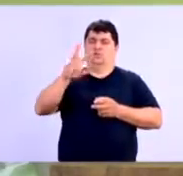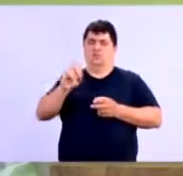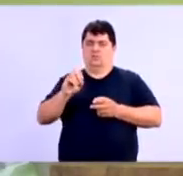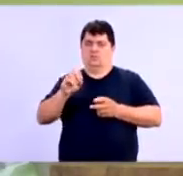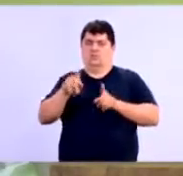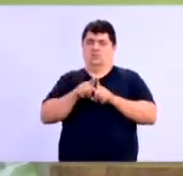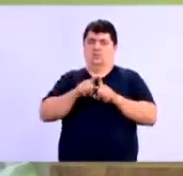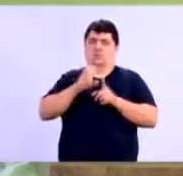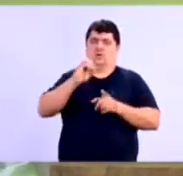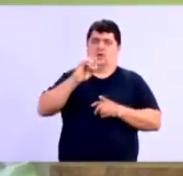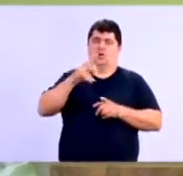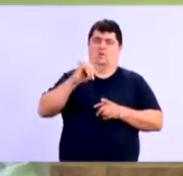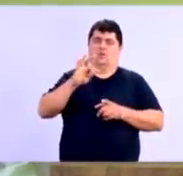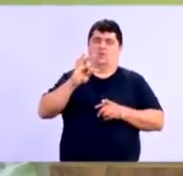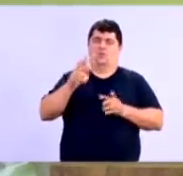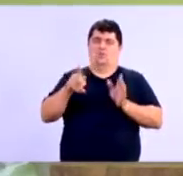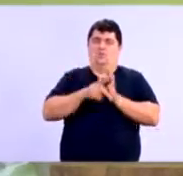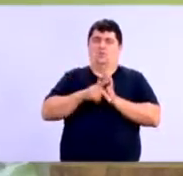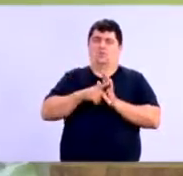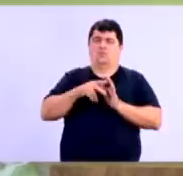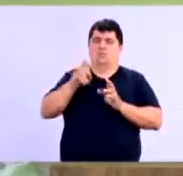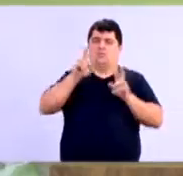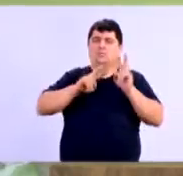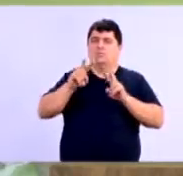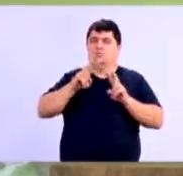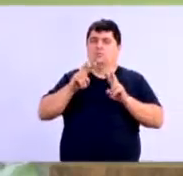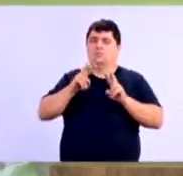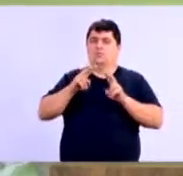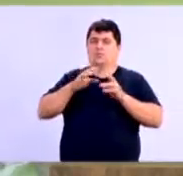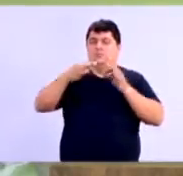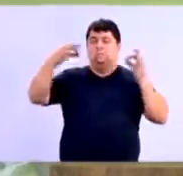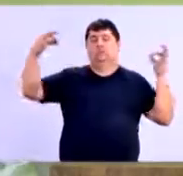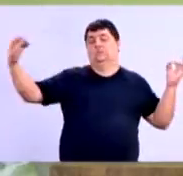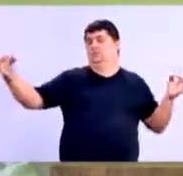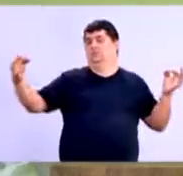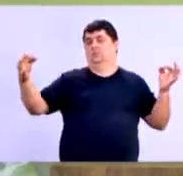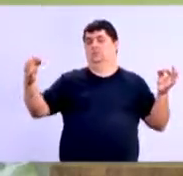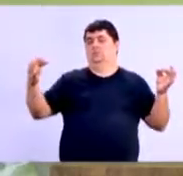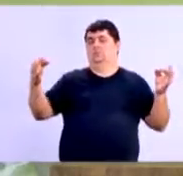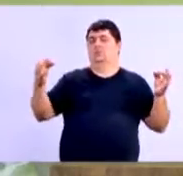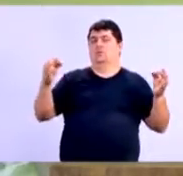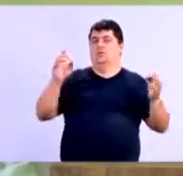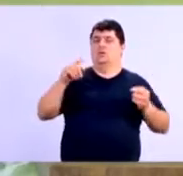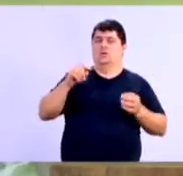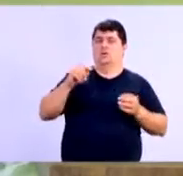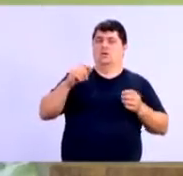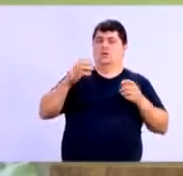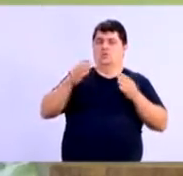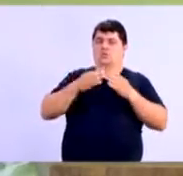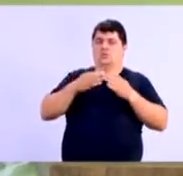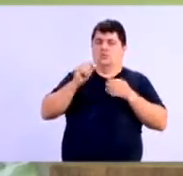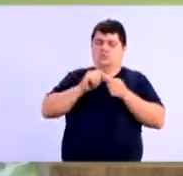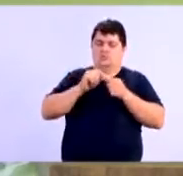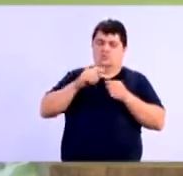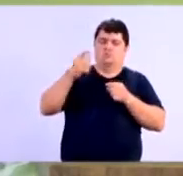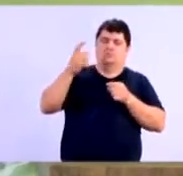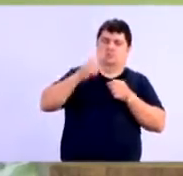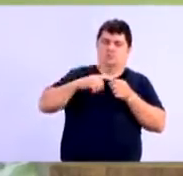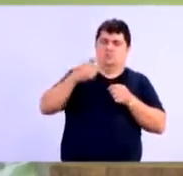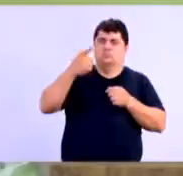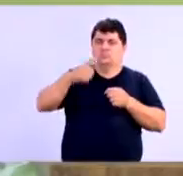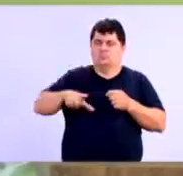capital próprio, os valores encontrados foram muito distantes do valor real. Então, por isso que eu pedi para que voltasse e